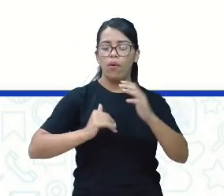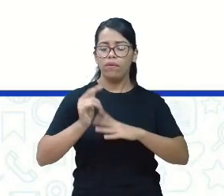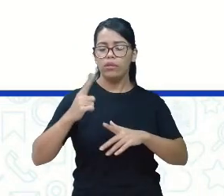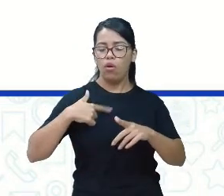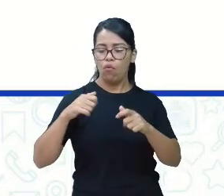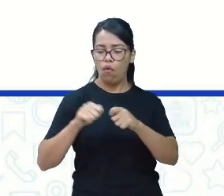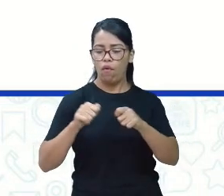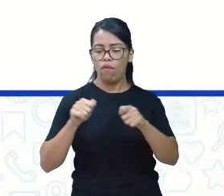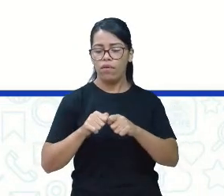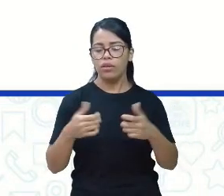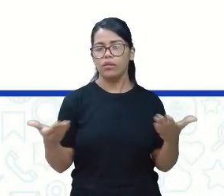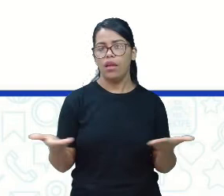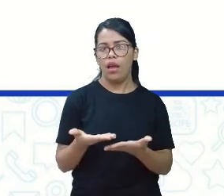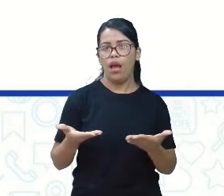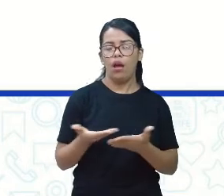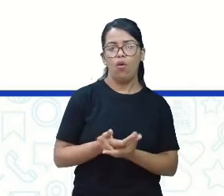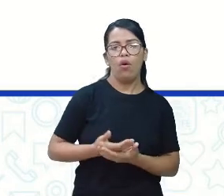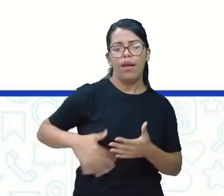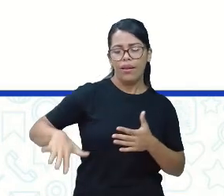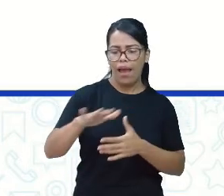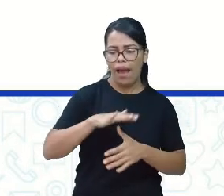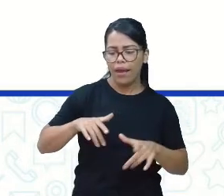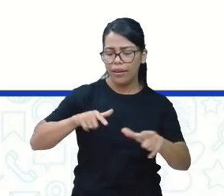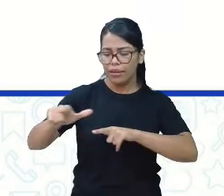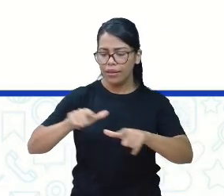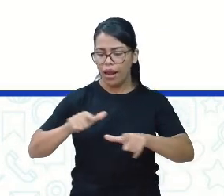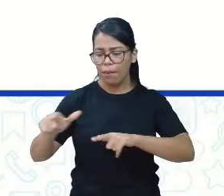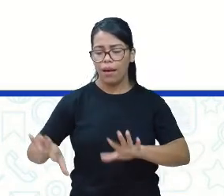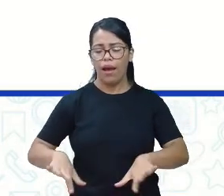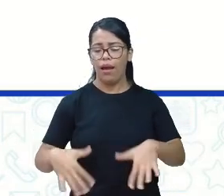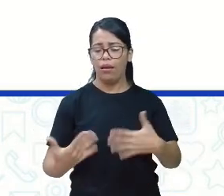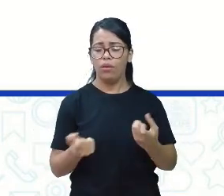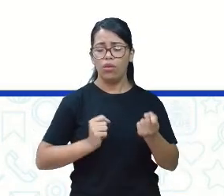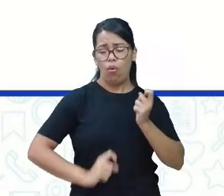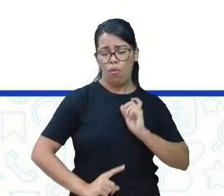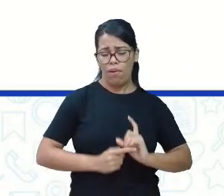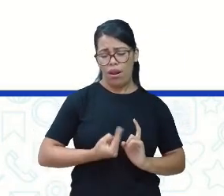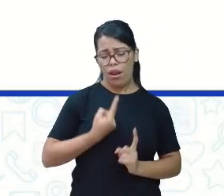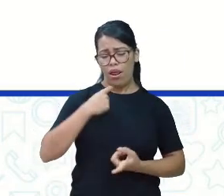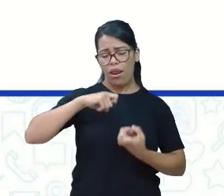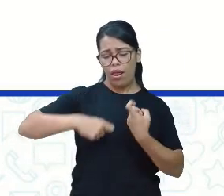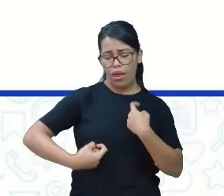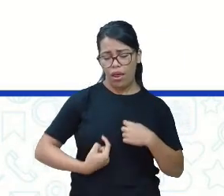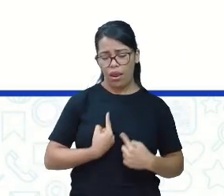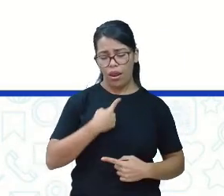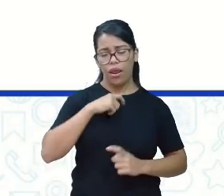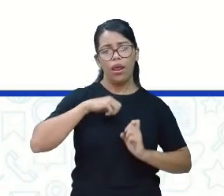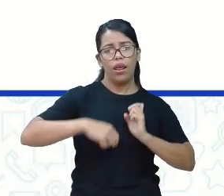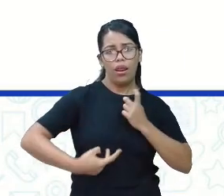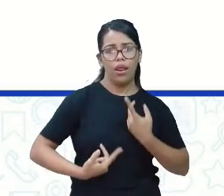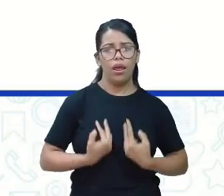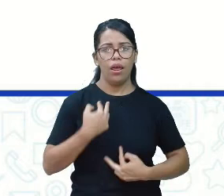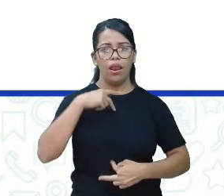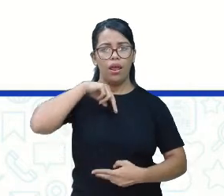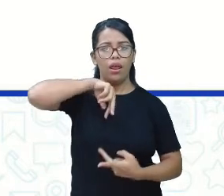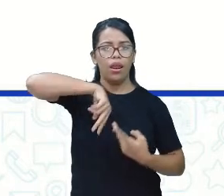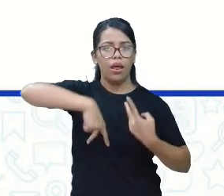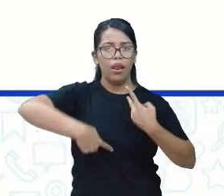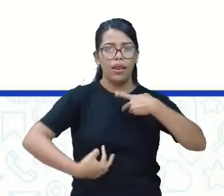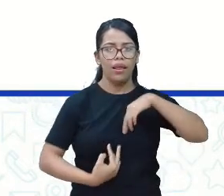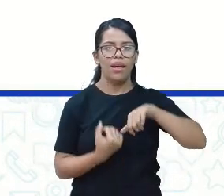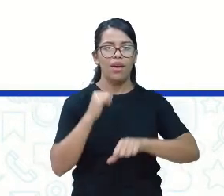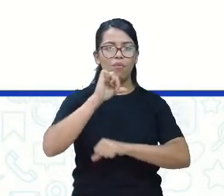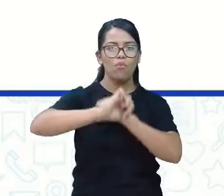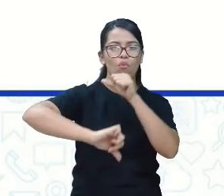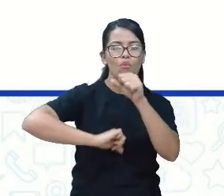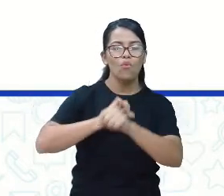nessa fase hoje, o mercado de trabalho. Então, os hormônios vão aflorando, causando as mais diversas mudanças no adolescente,